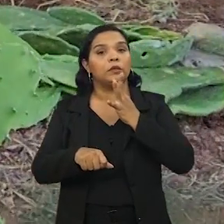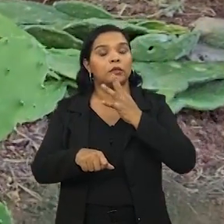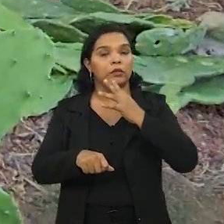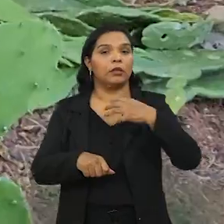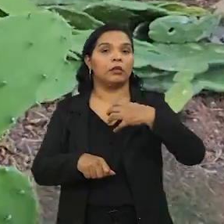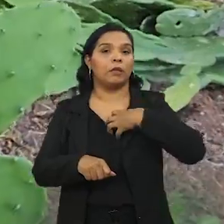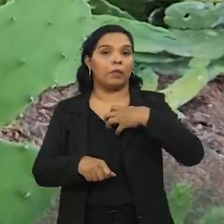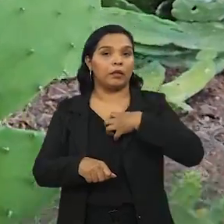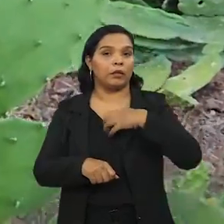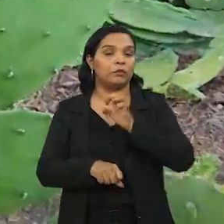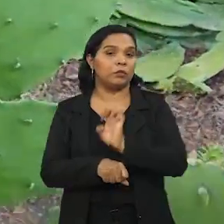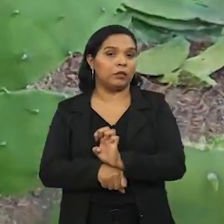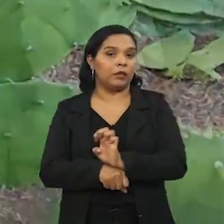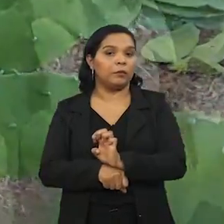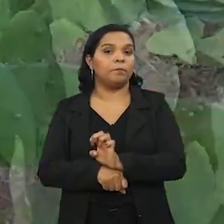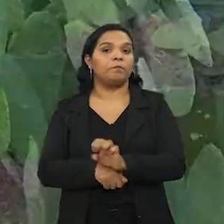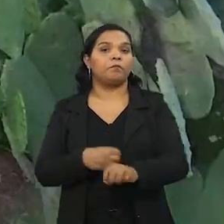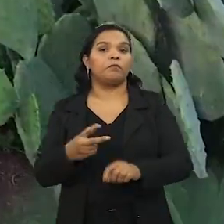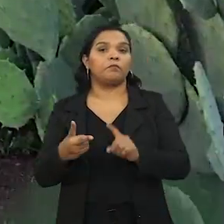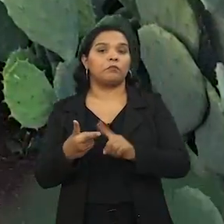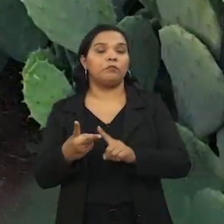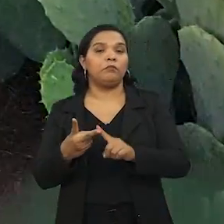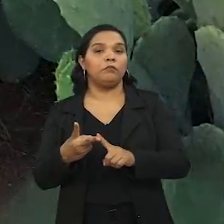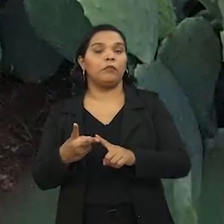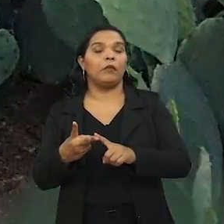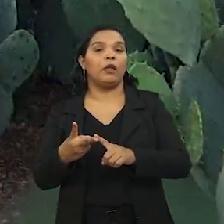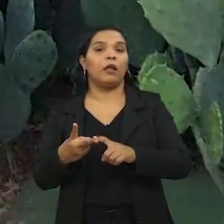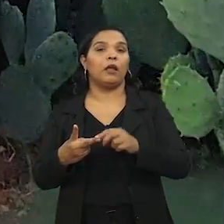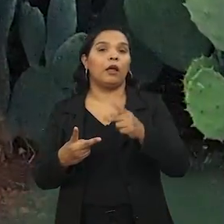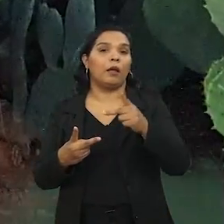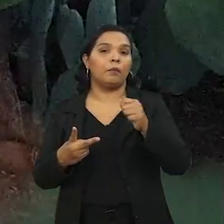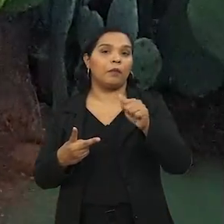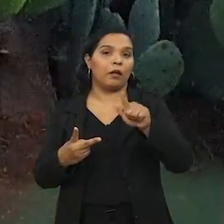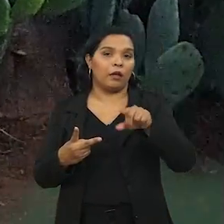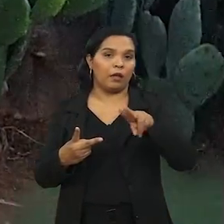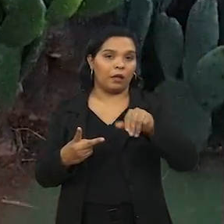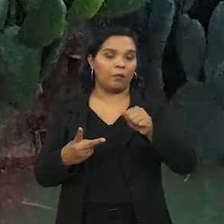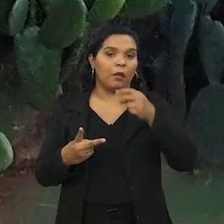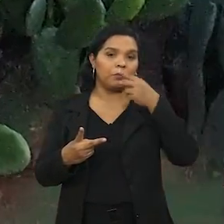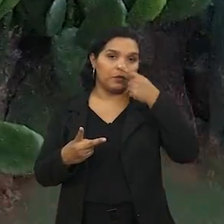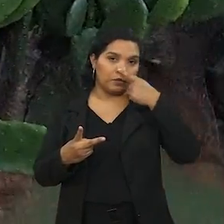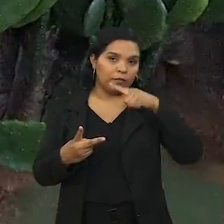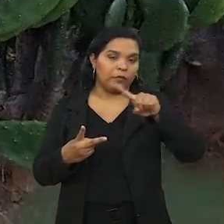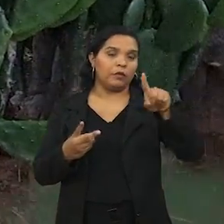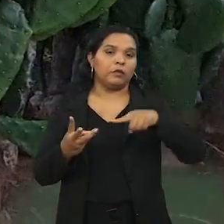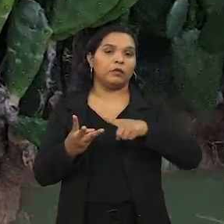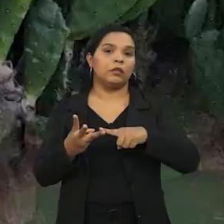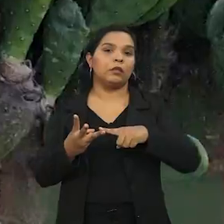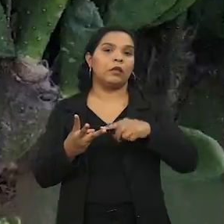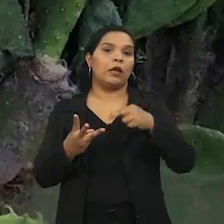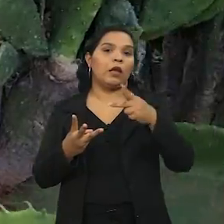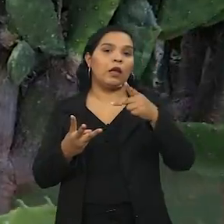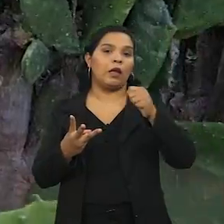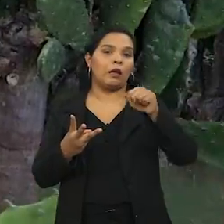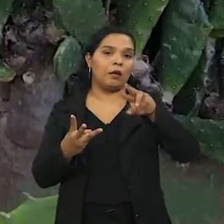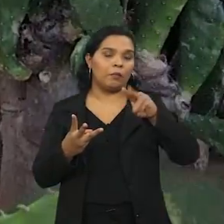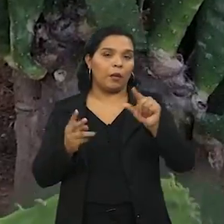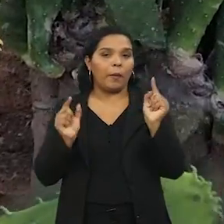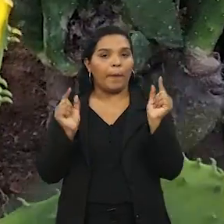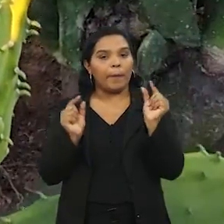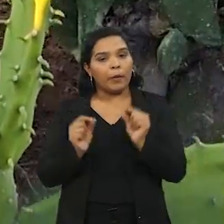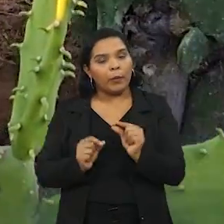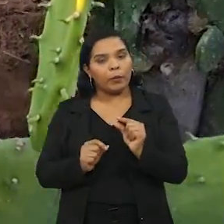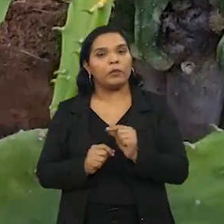mais plantada no estado ainda, a palma orelha de elefante mexicano e a palma miúda. Então essas são as 3 cultivares